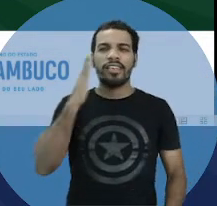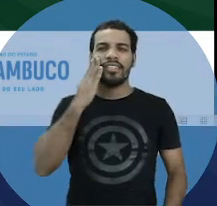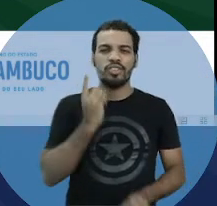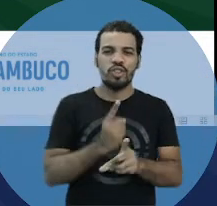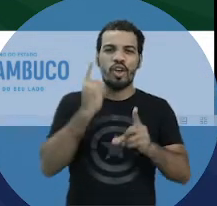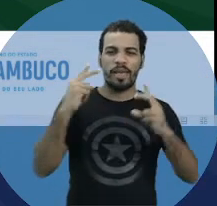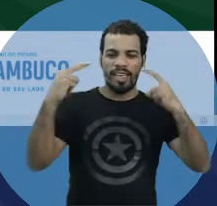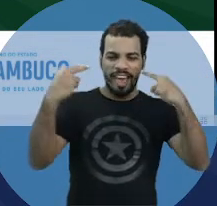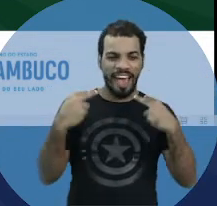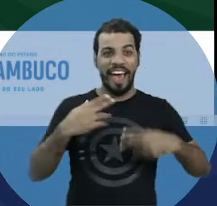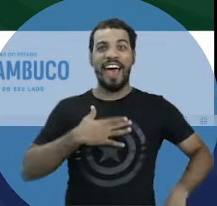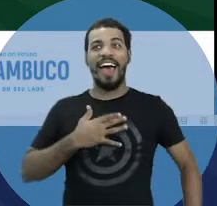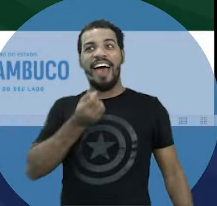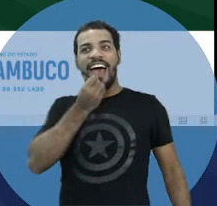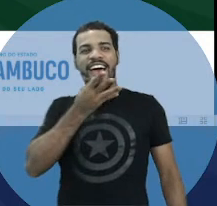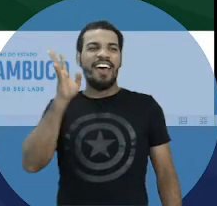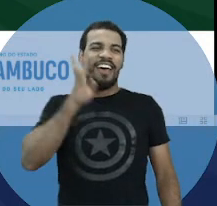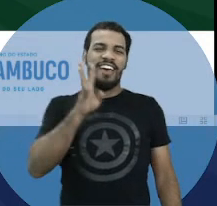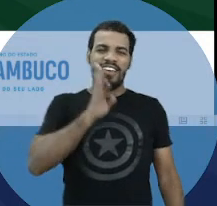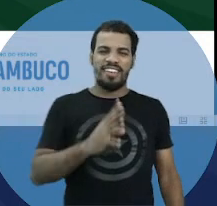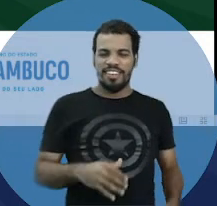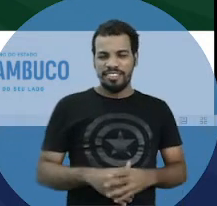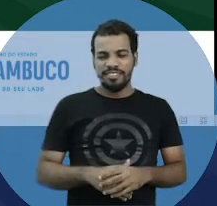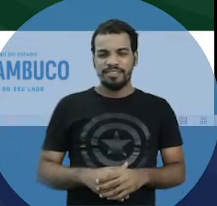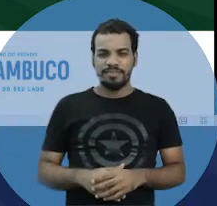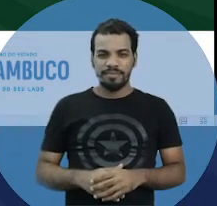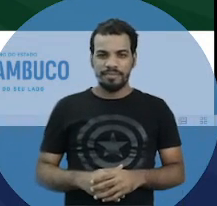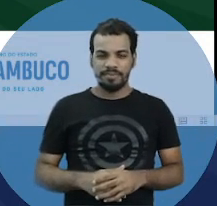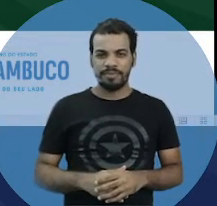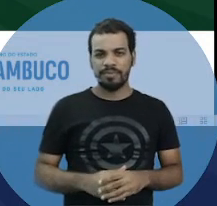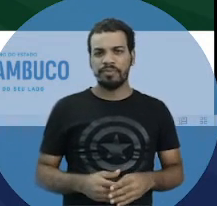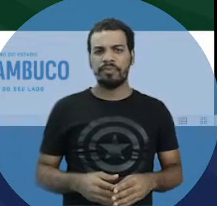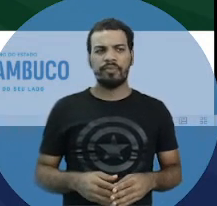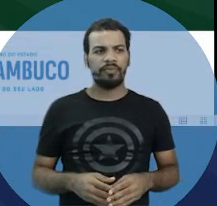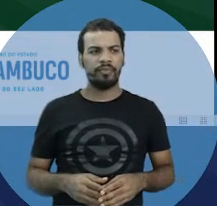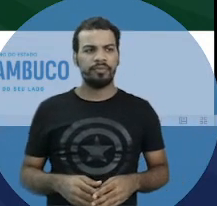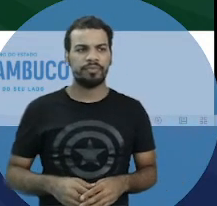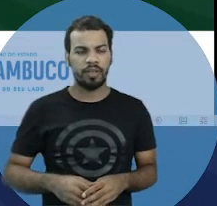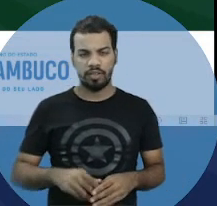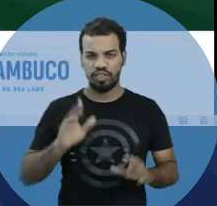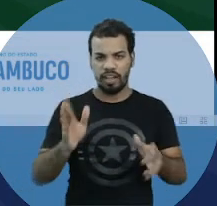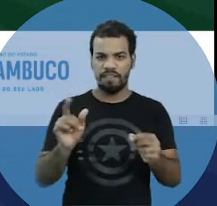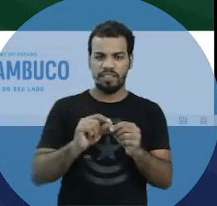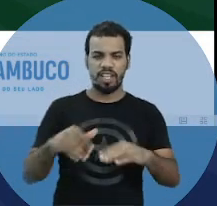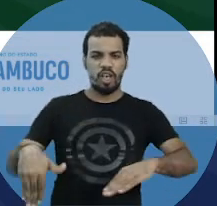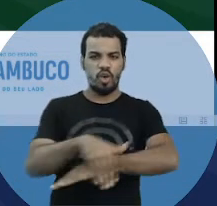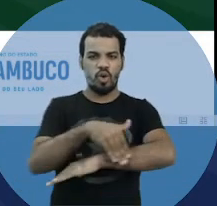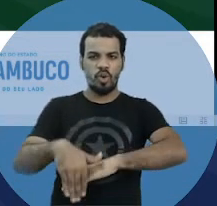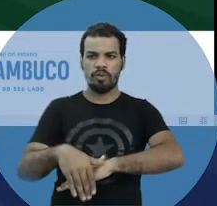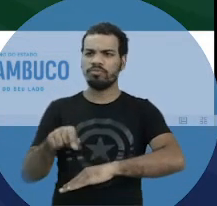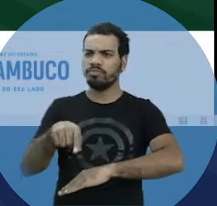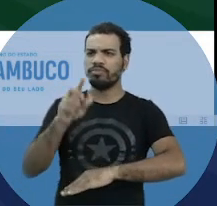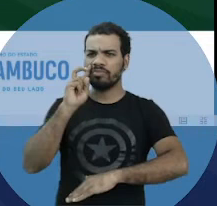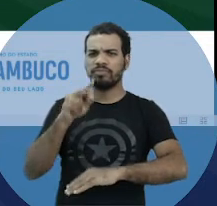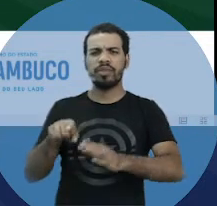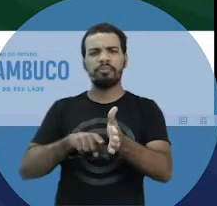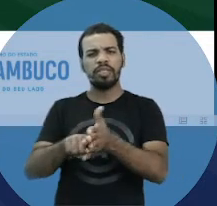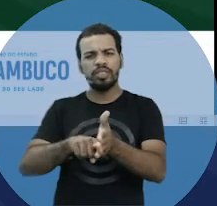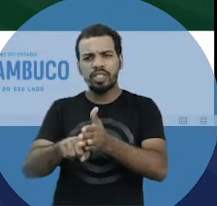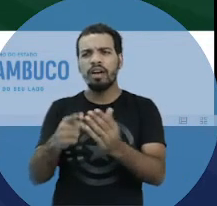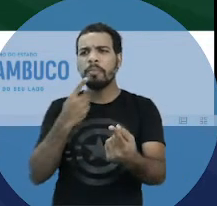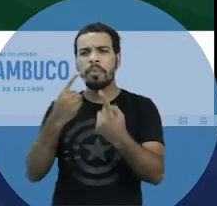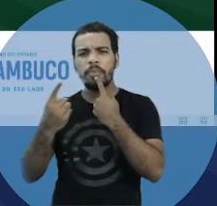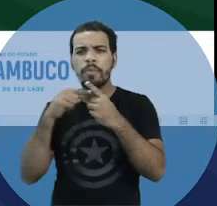Já fiz esse trabalho também em campo, na rua, eu colocava eles na rua e eles pesquisavam isso nas